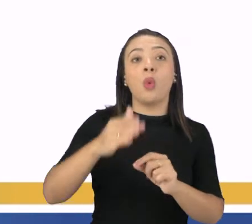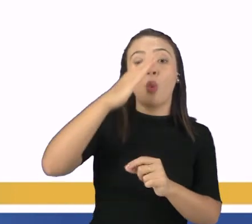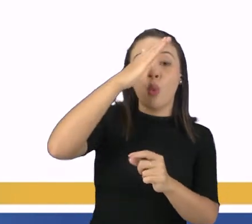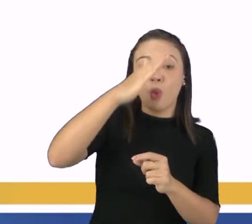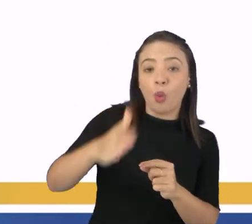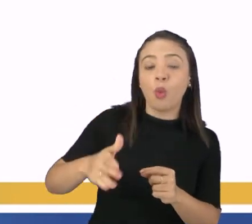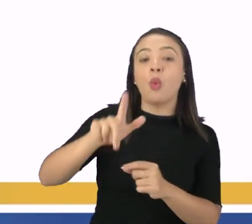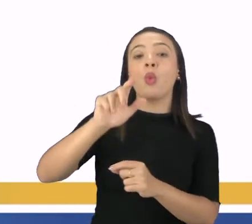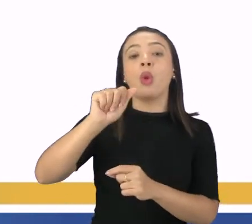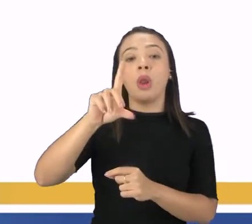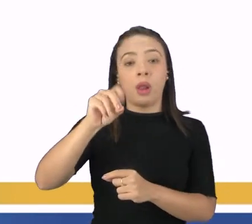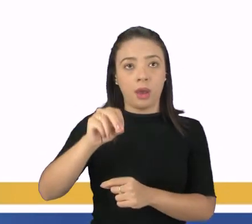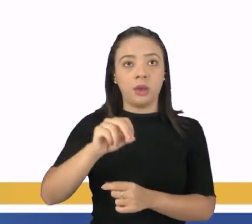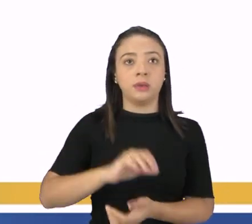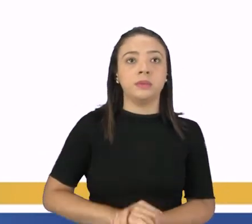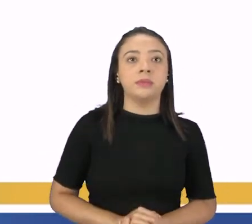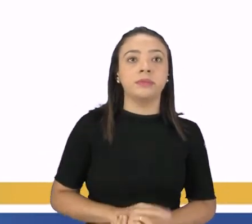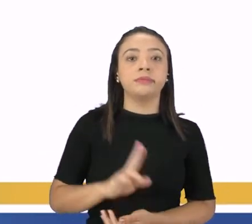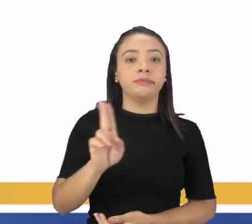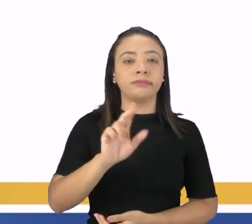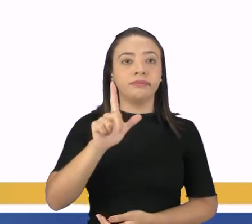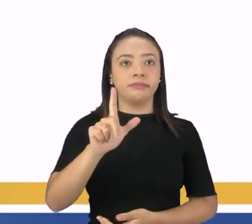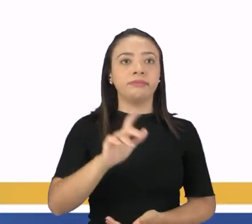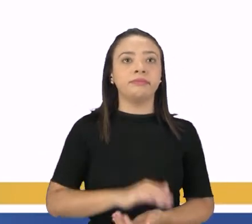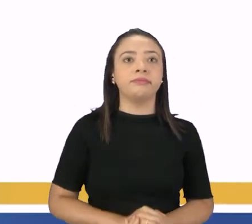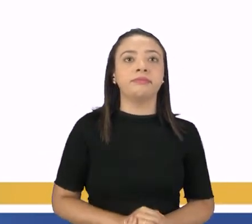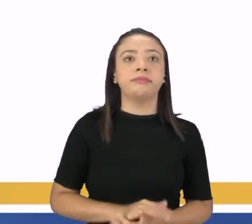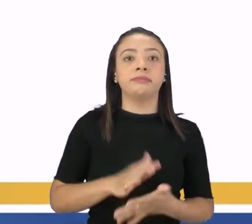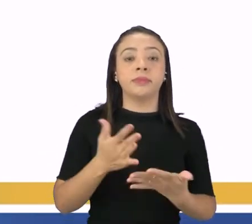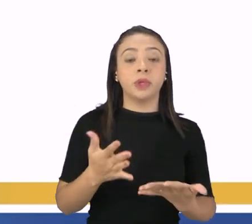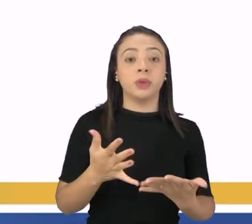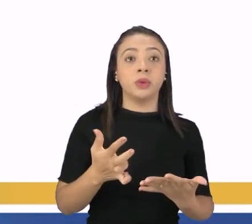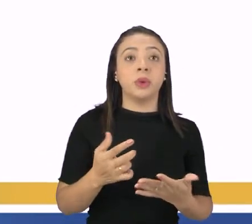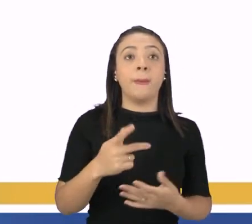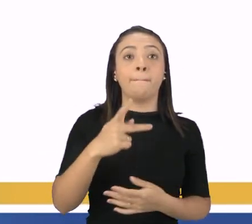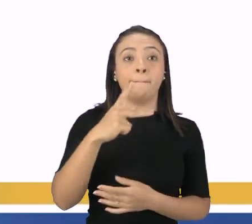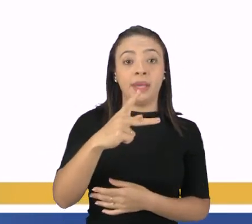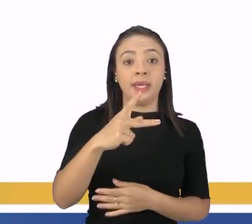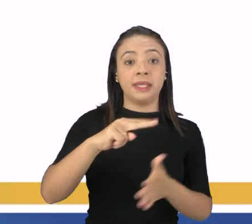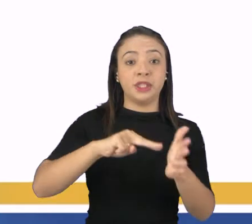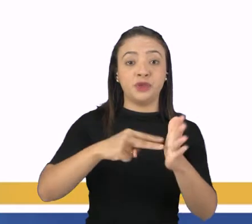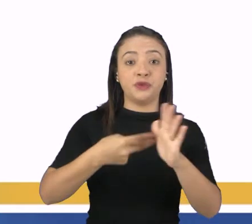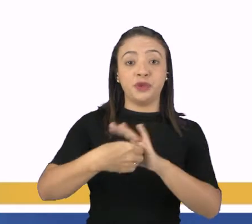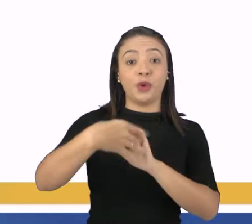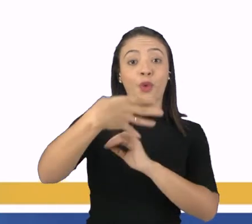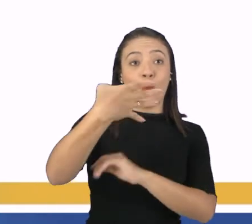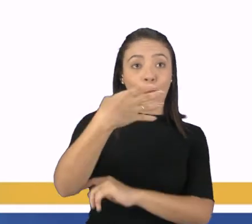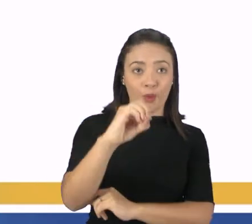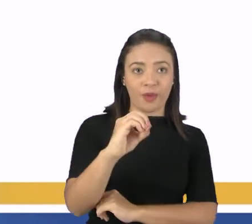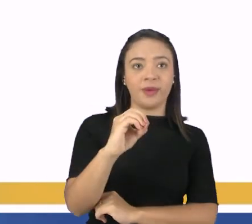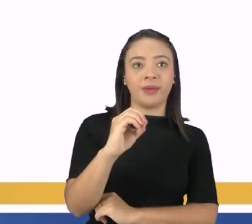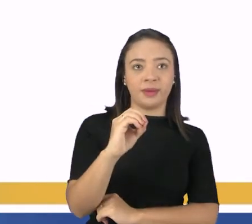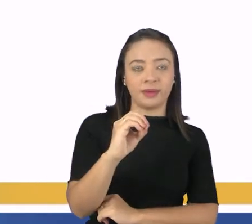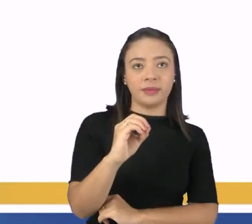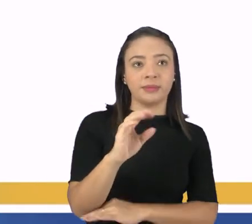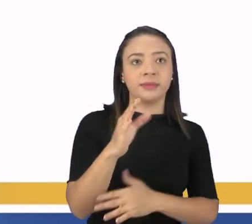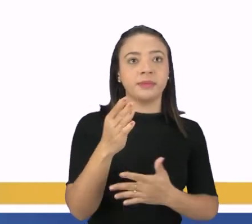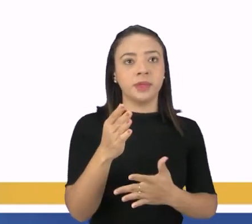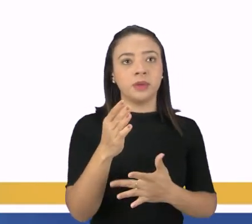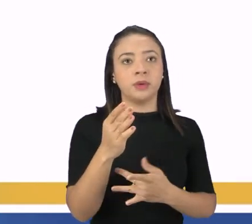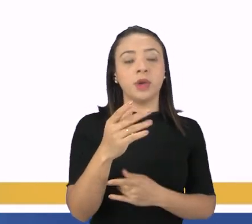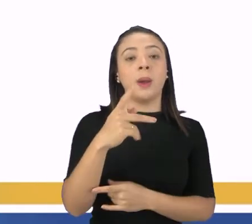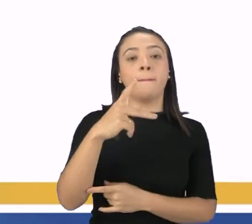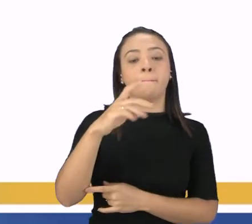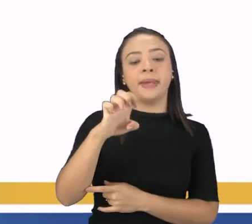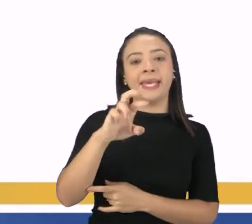né? Muito bem. Observe que o perímetro, ó, é igual a 40, né, desse triângulo. Então, no lugar de